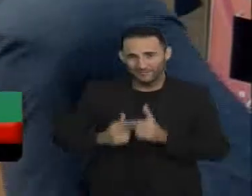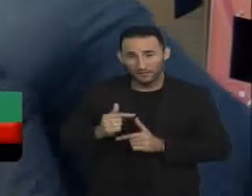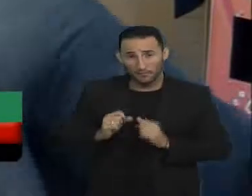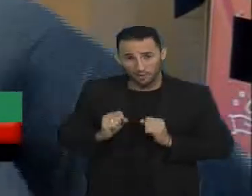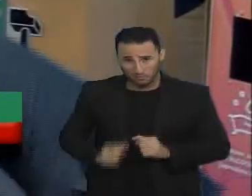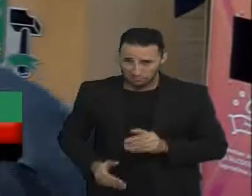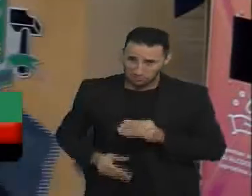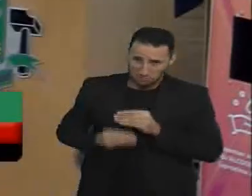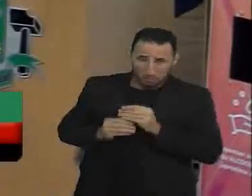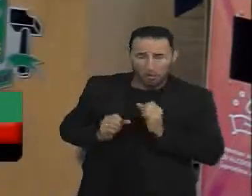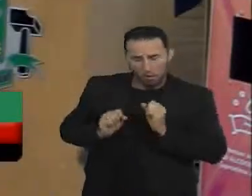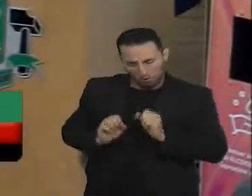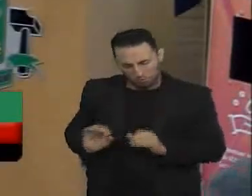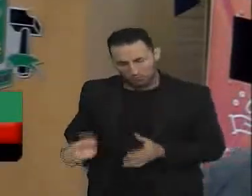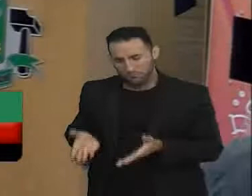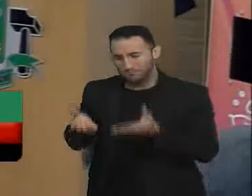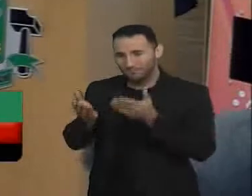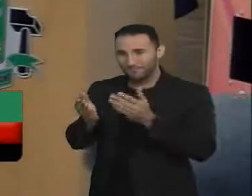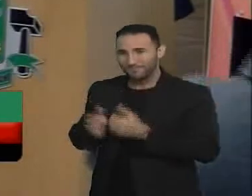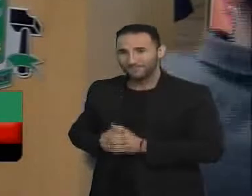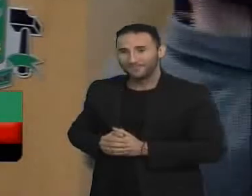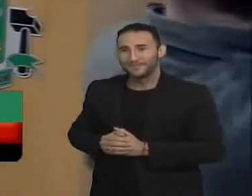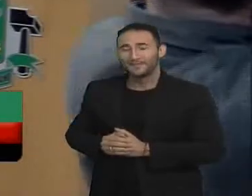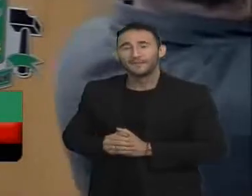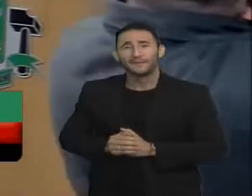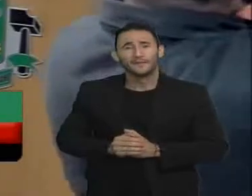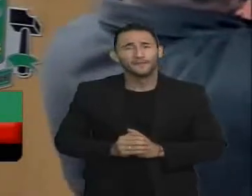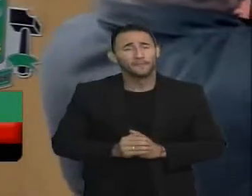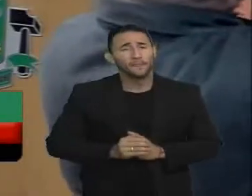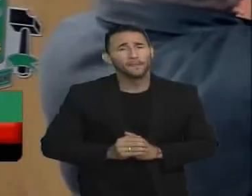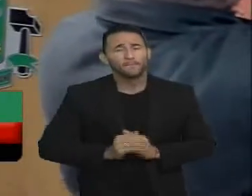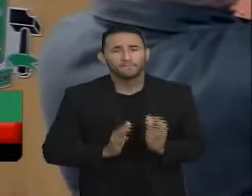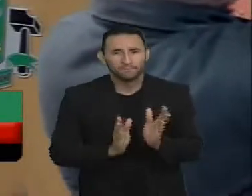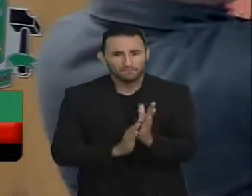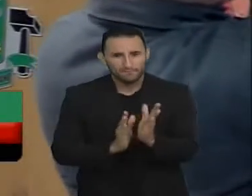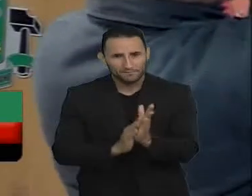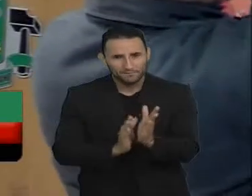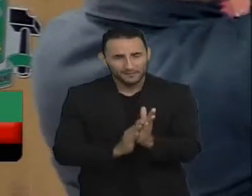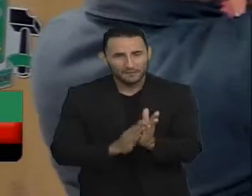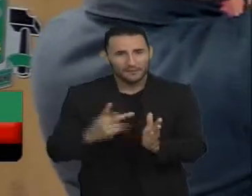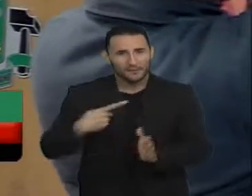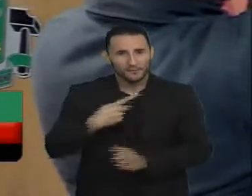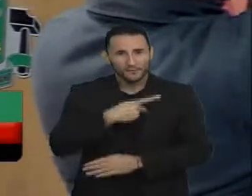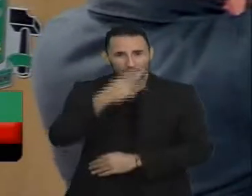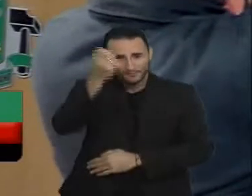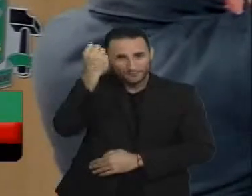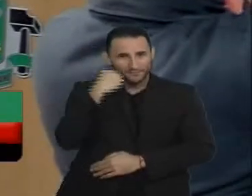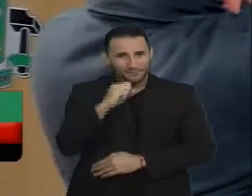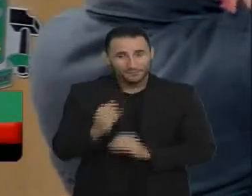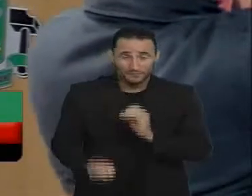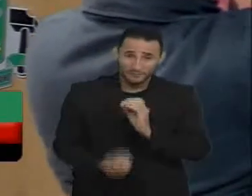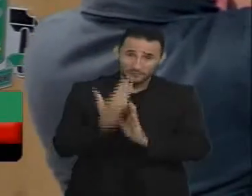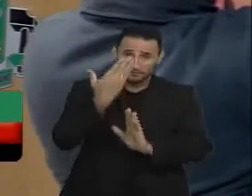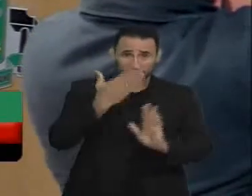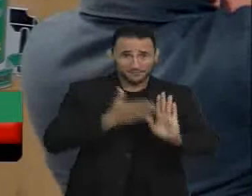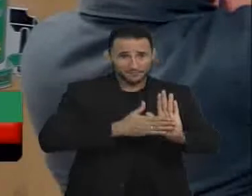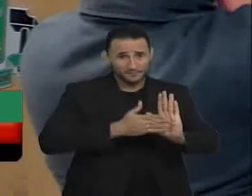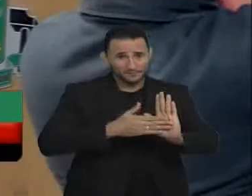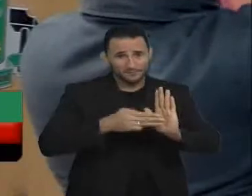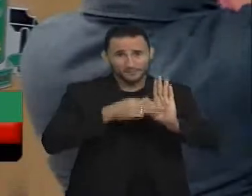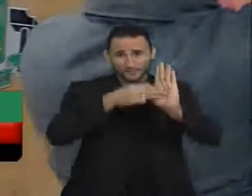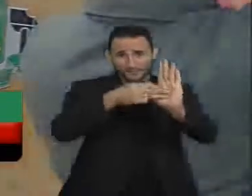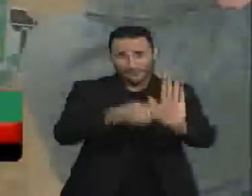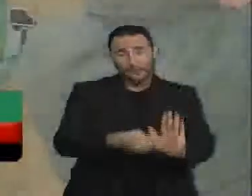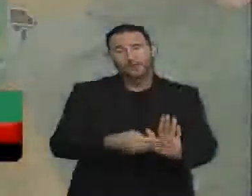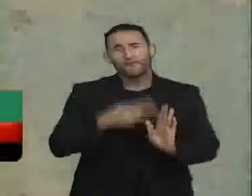parte, vereador. Uma parte, nobre. Queria parabenizar a vereadora, a pastora Cristiane, pela moção. E